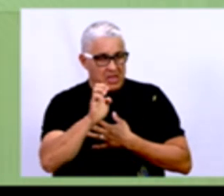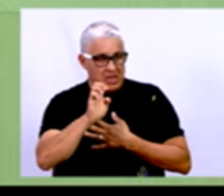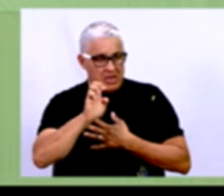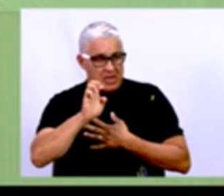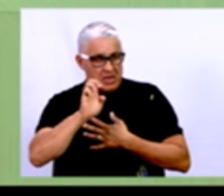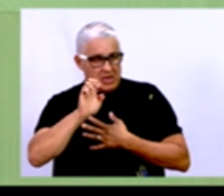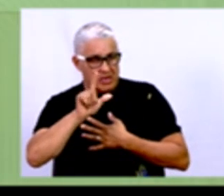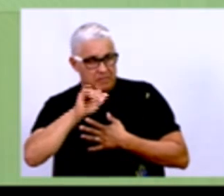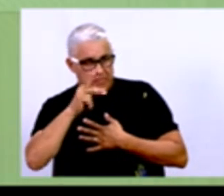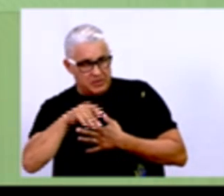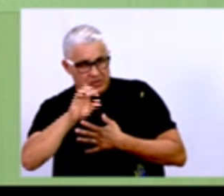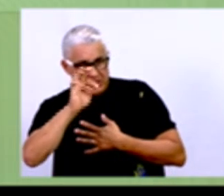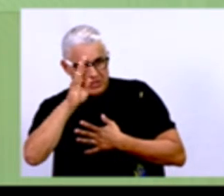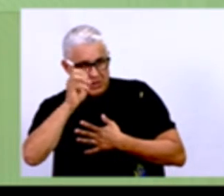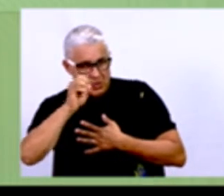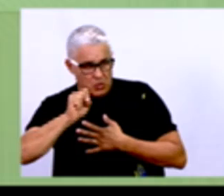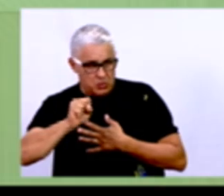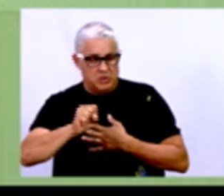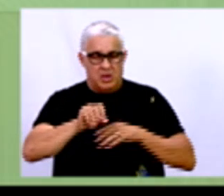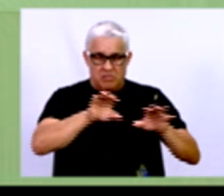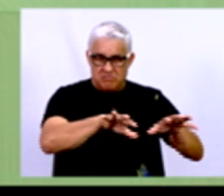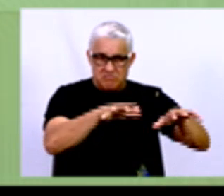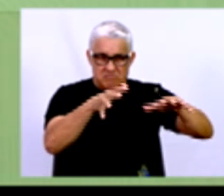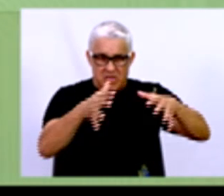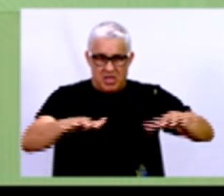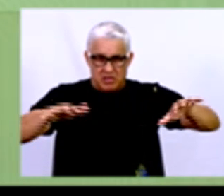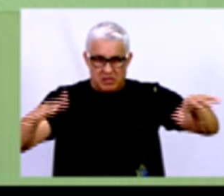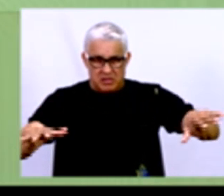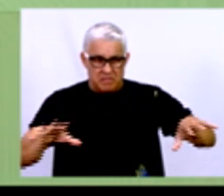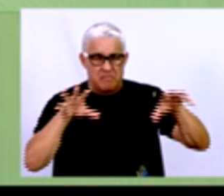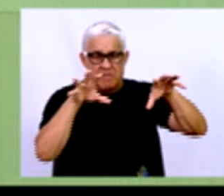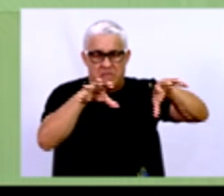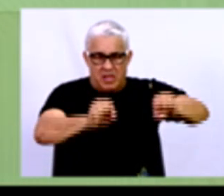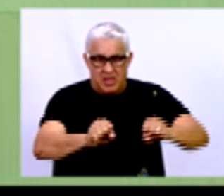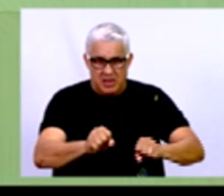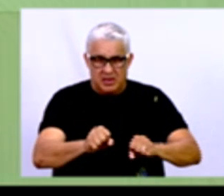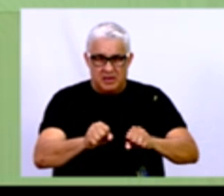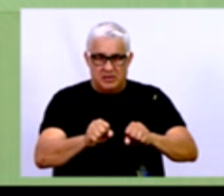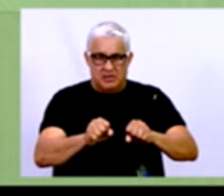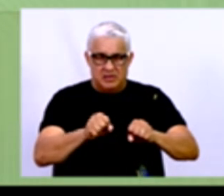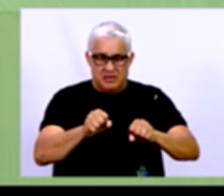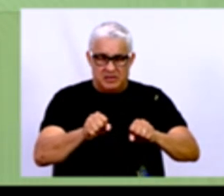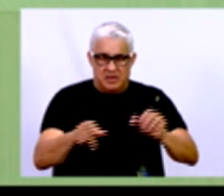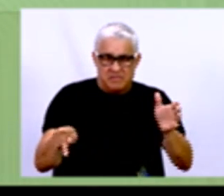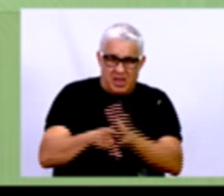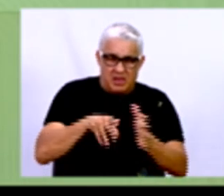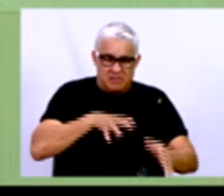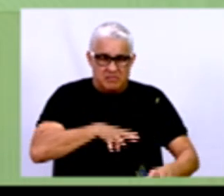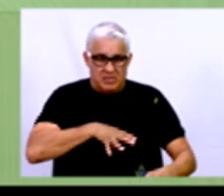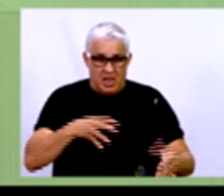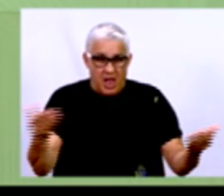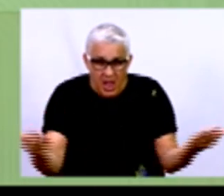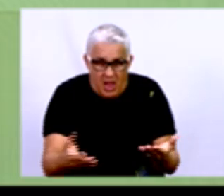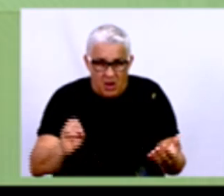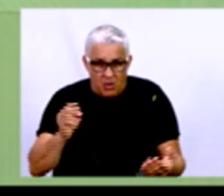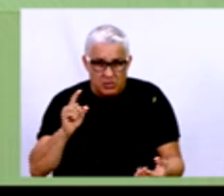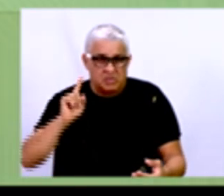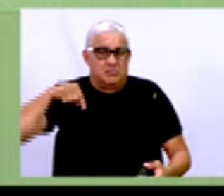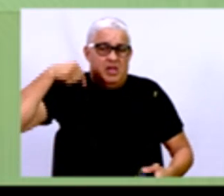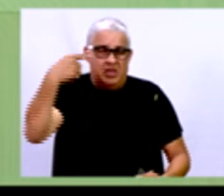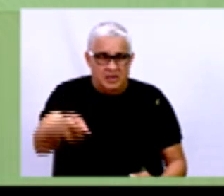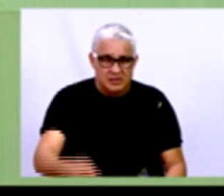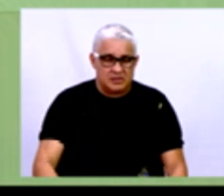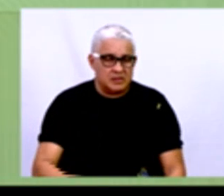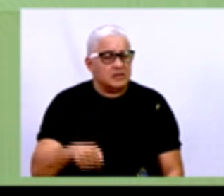essas ondas, meu caro amigo. Pegá-las-emos nesse instante ou mais tardiamente? Quem é que vai à